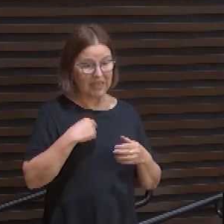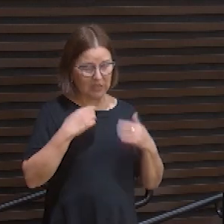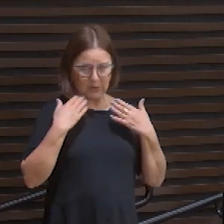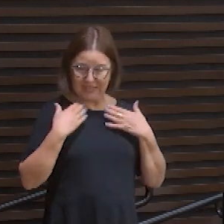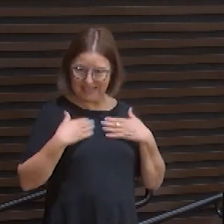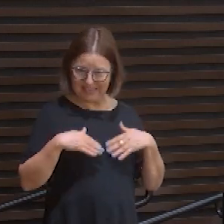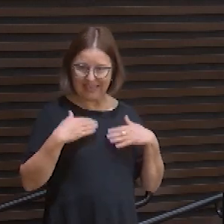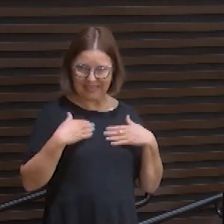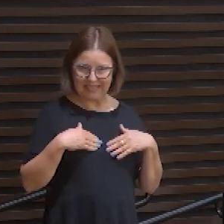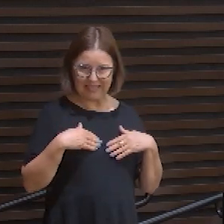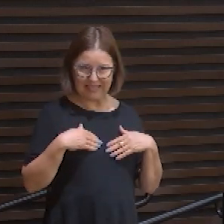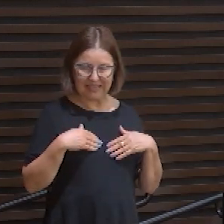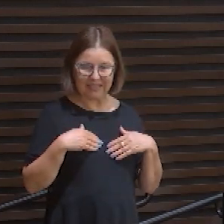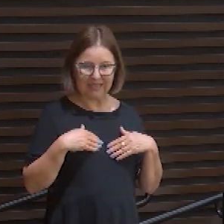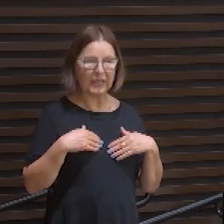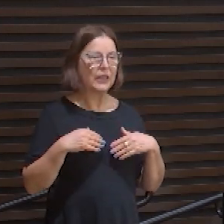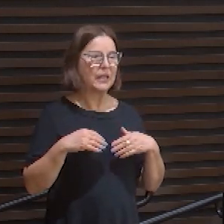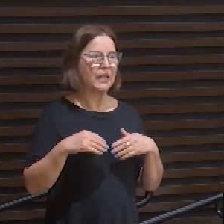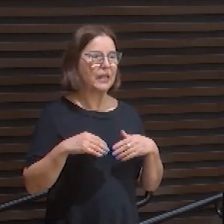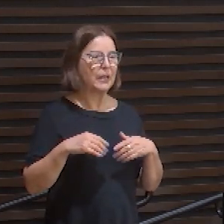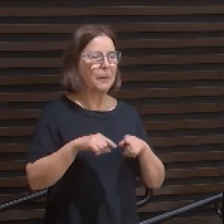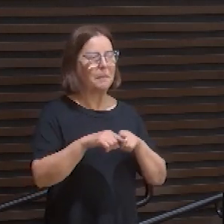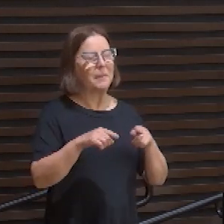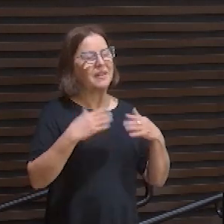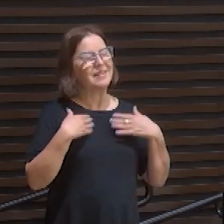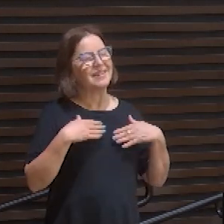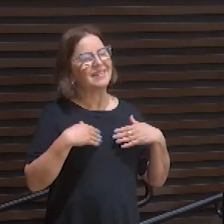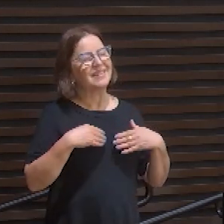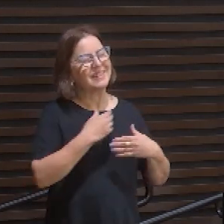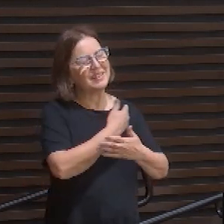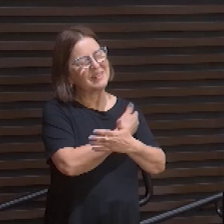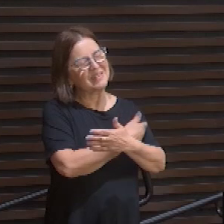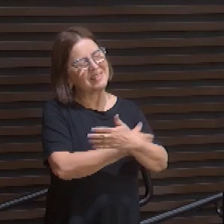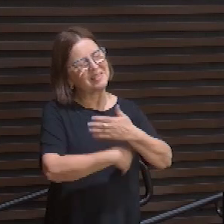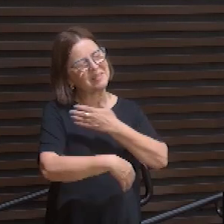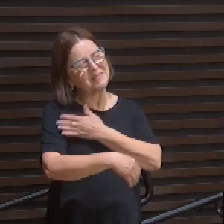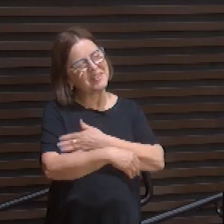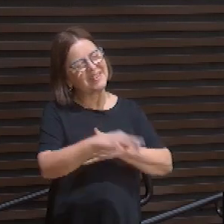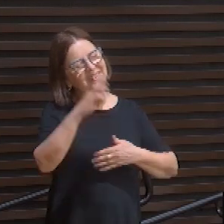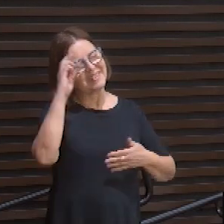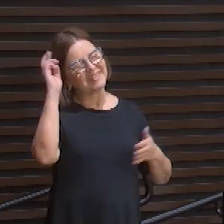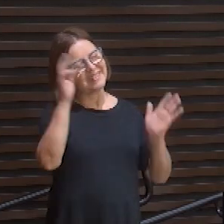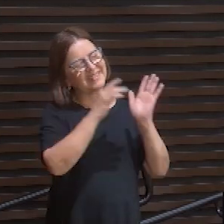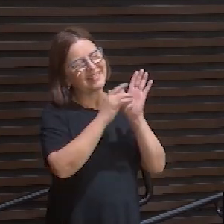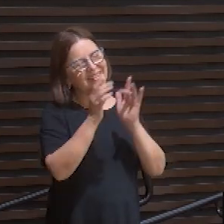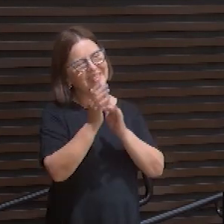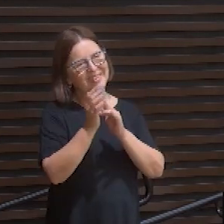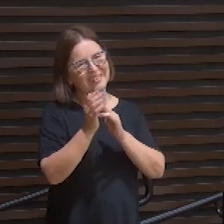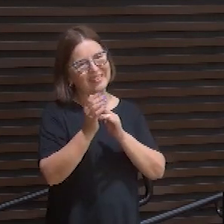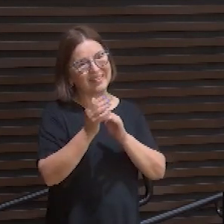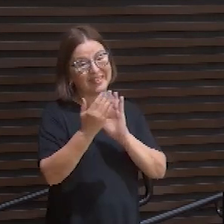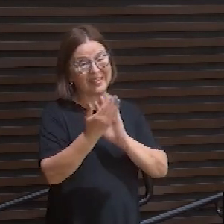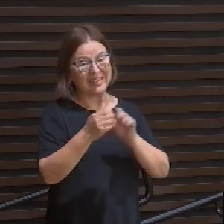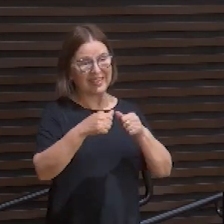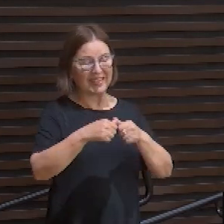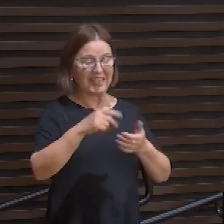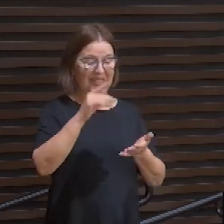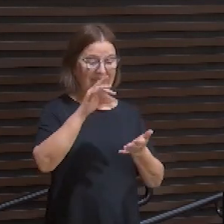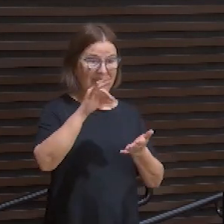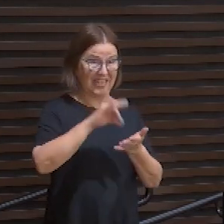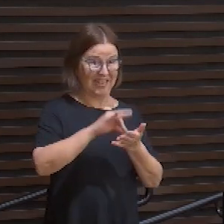descansei. Mas eu descansei foi nos braços dele. Diante desta realidade, olha